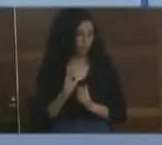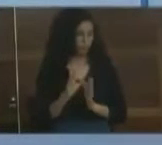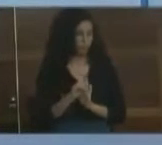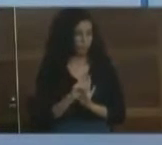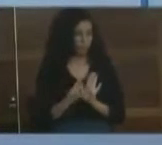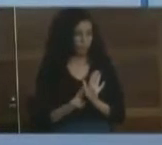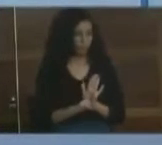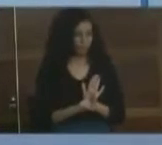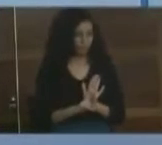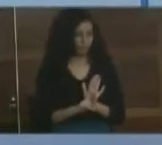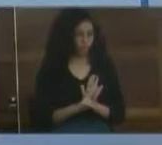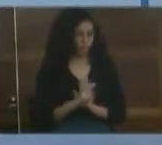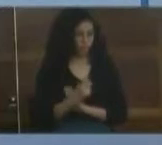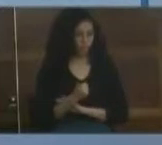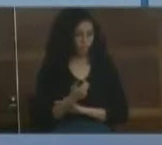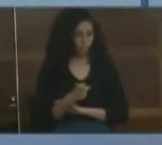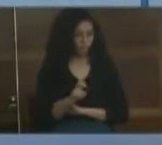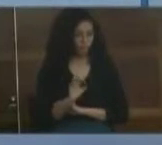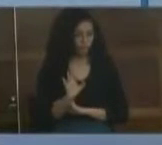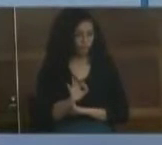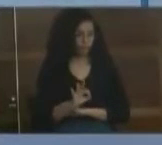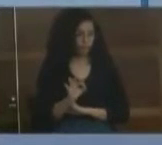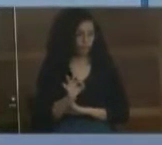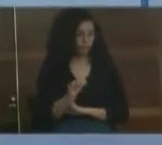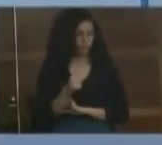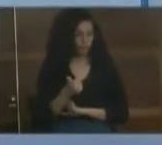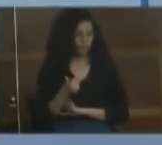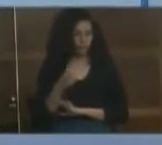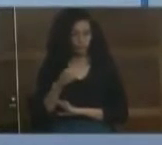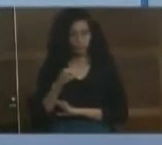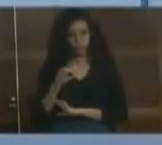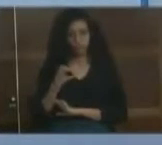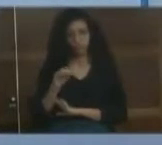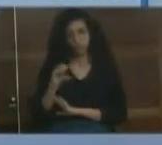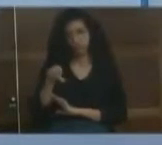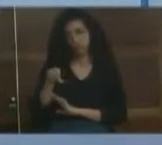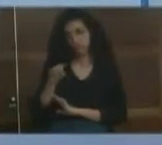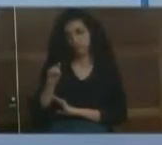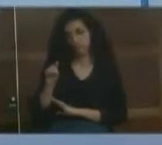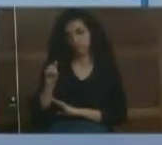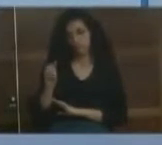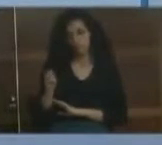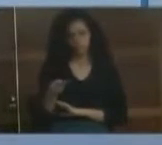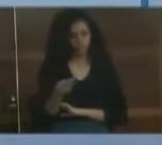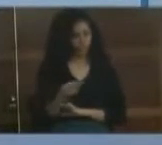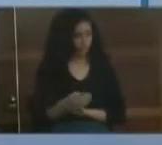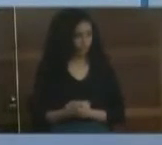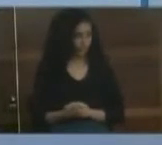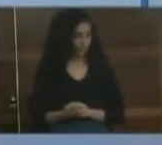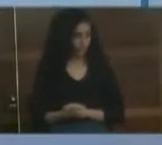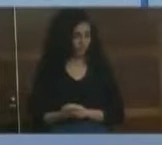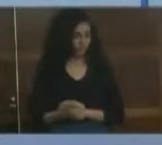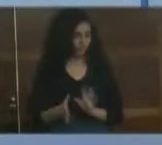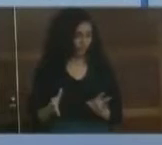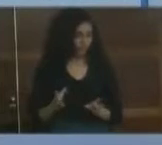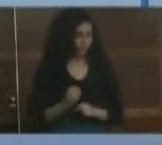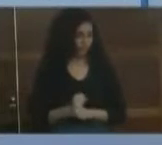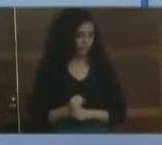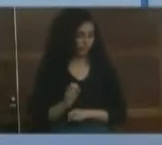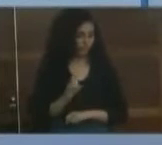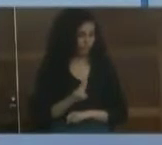constitucional mínimo quinze por cento daria 109 milhões 734.000 reais